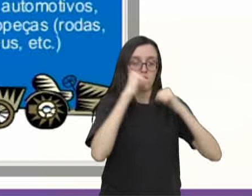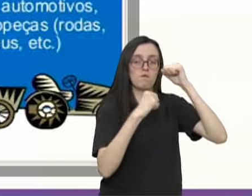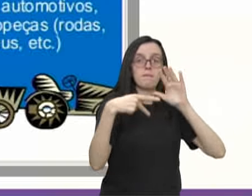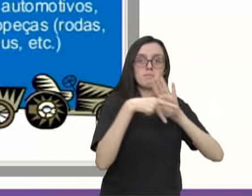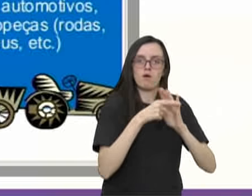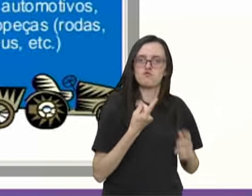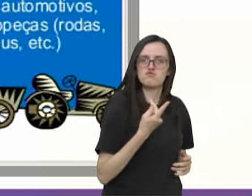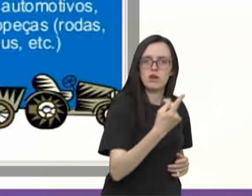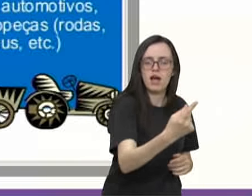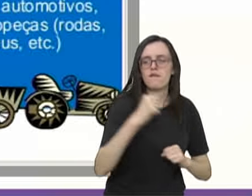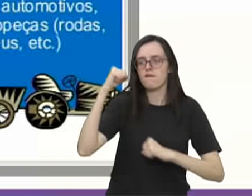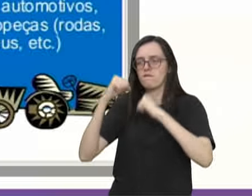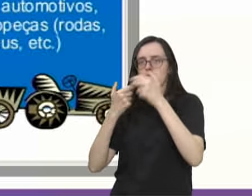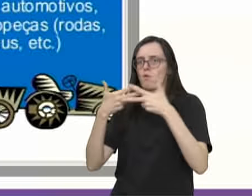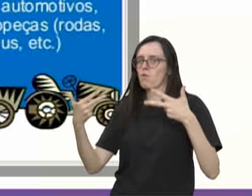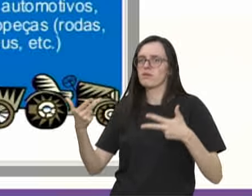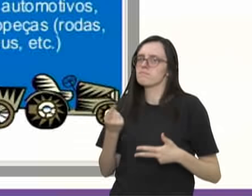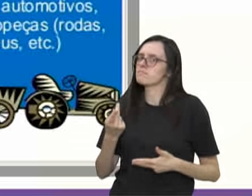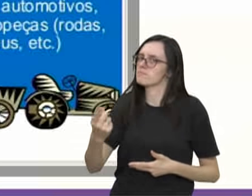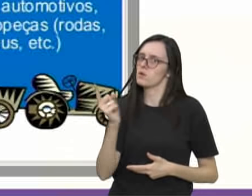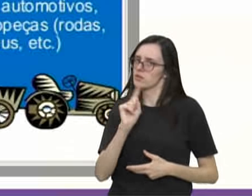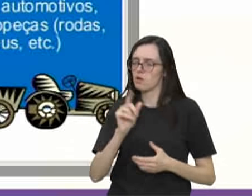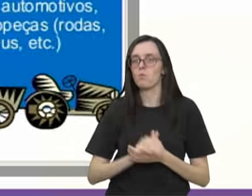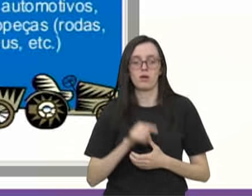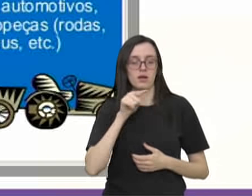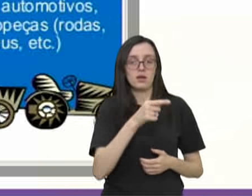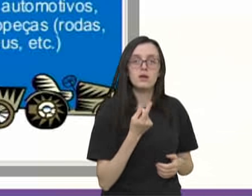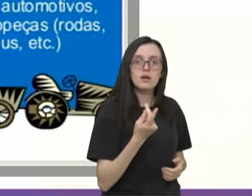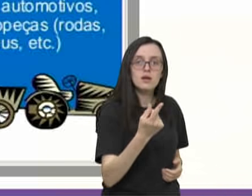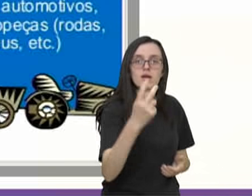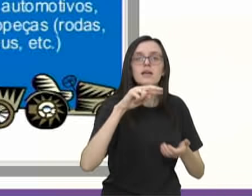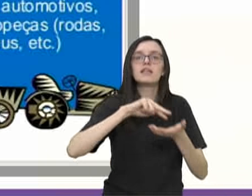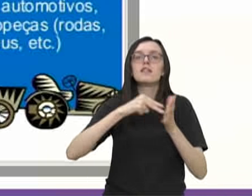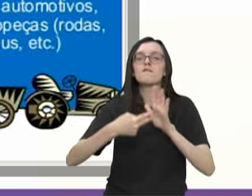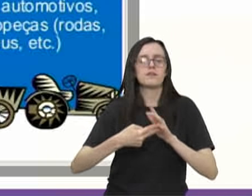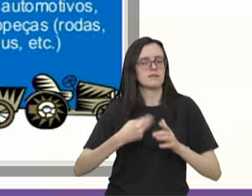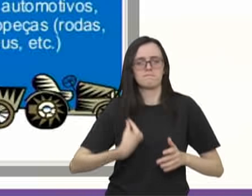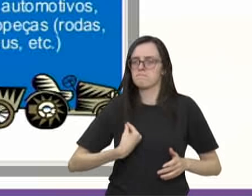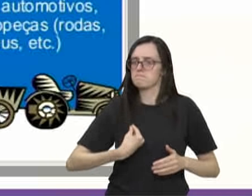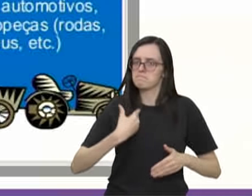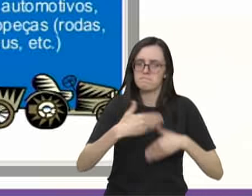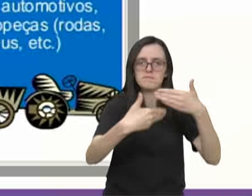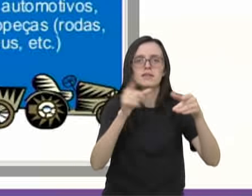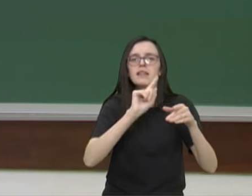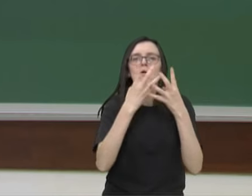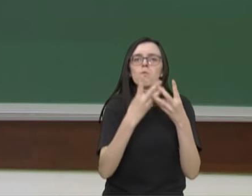as de bens duráveis são as que fabricam mercadorias não perecíveis né